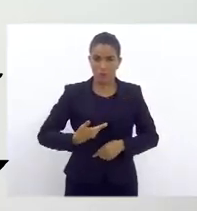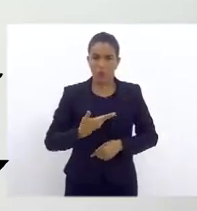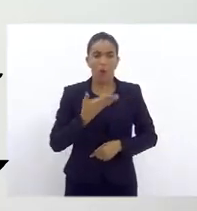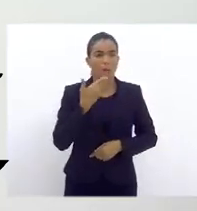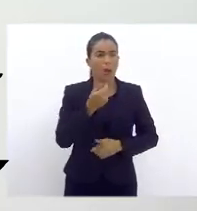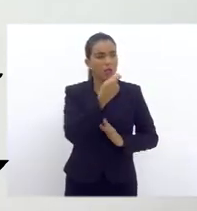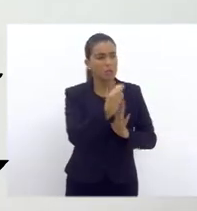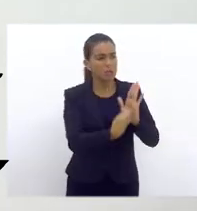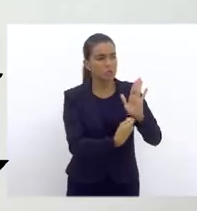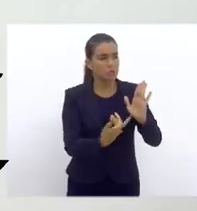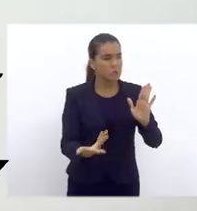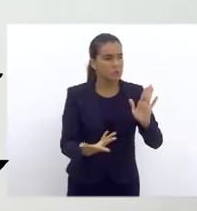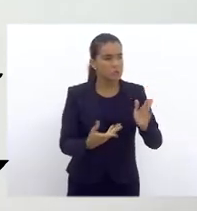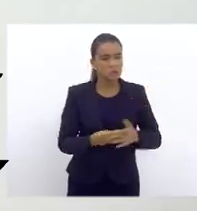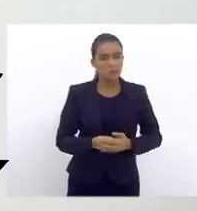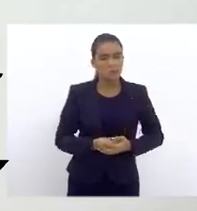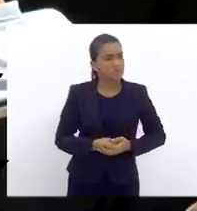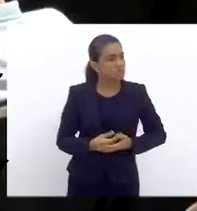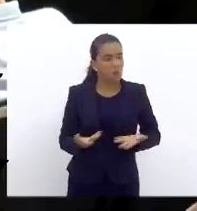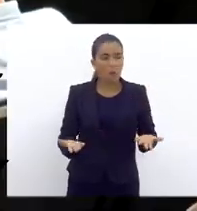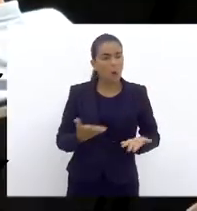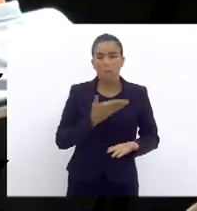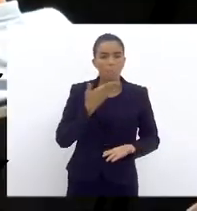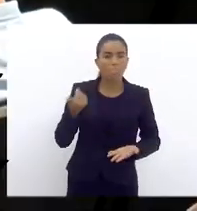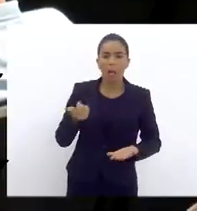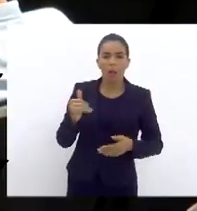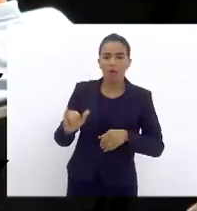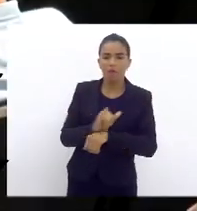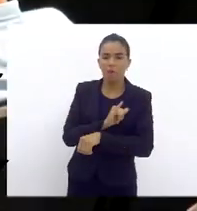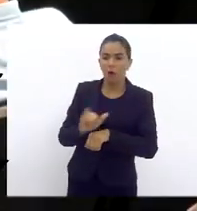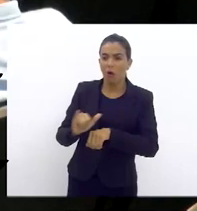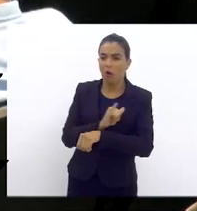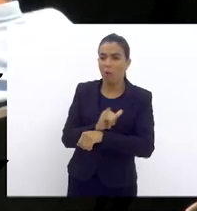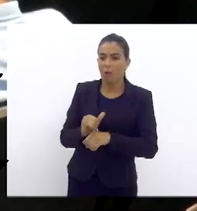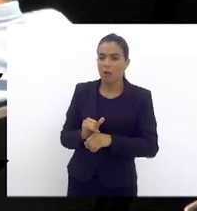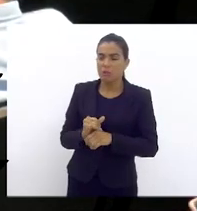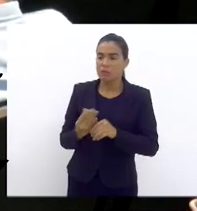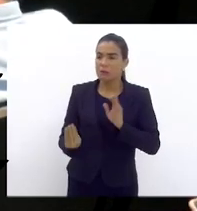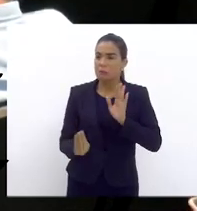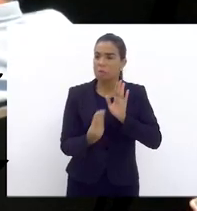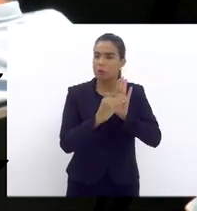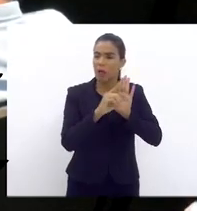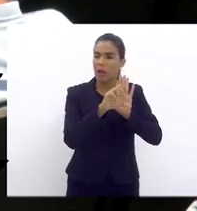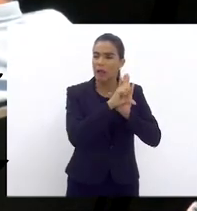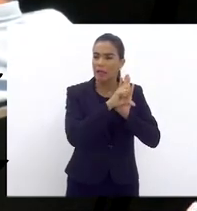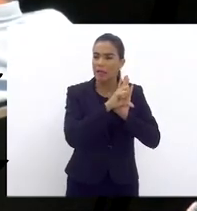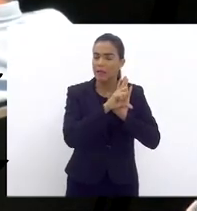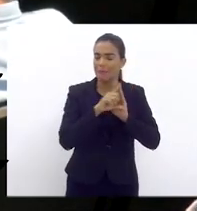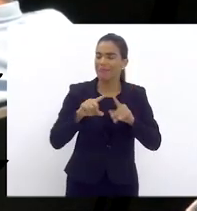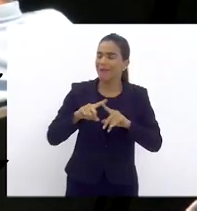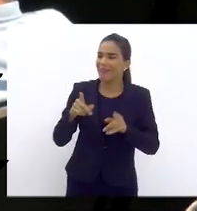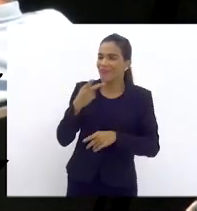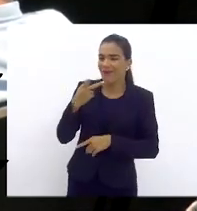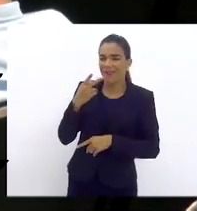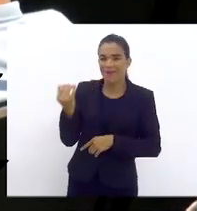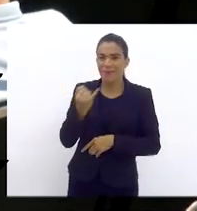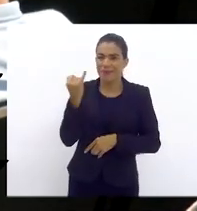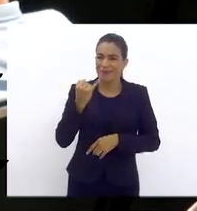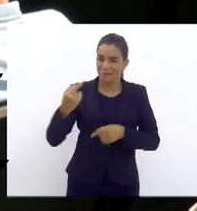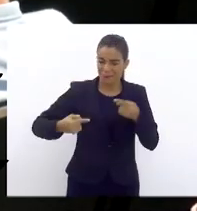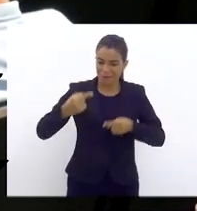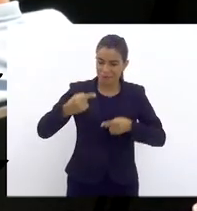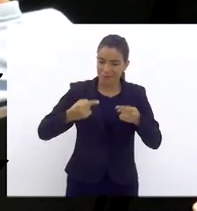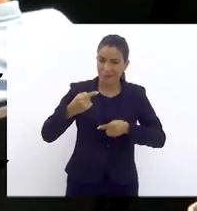texto que a gente vai colocar Qual é a melhor forma que a gente vai colocar essa lei Mas a gente nunca fala da coisa mais importante para uma política pública